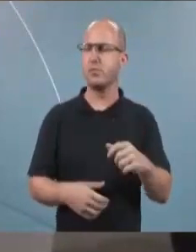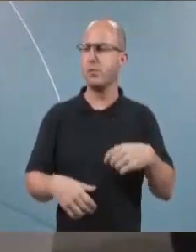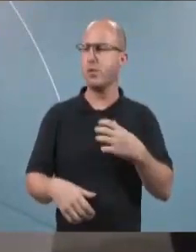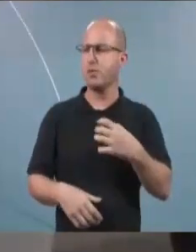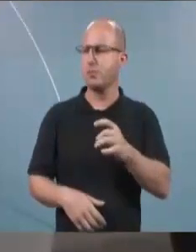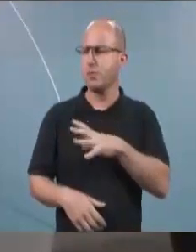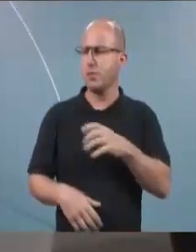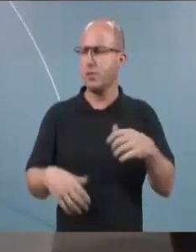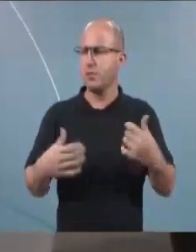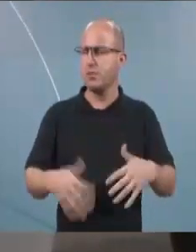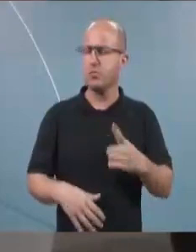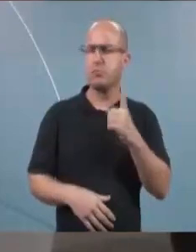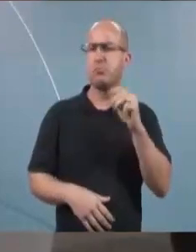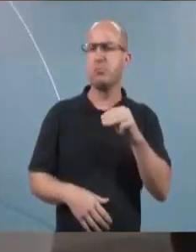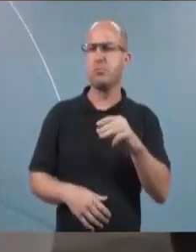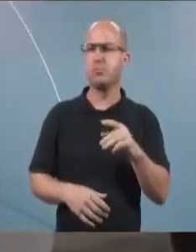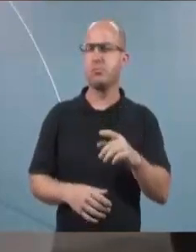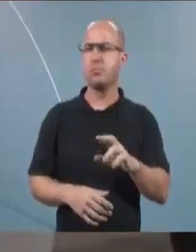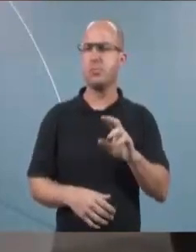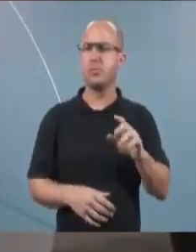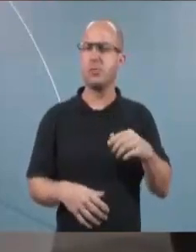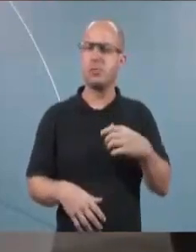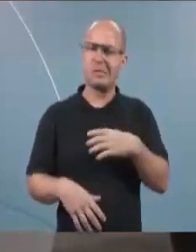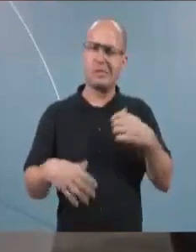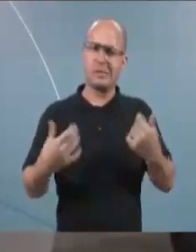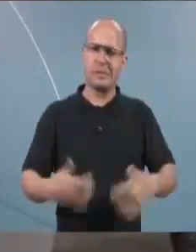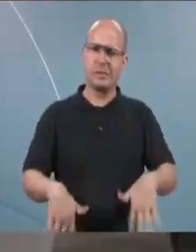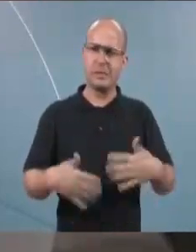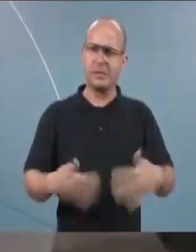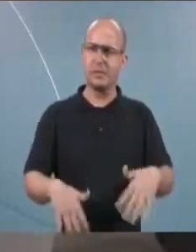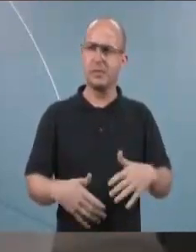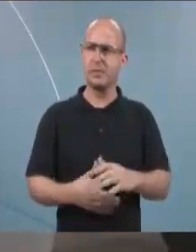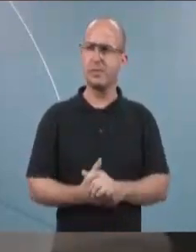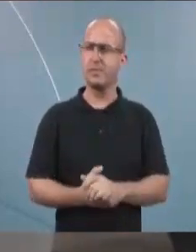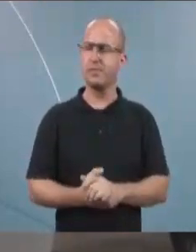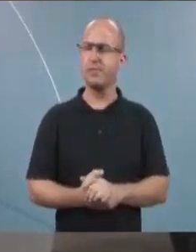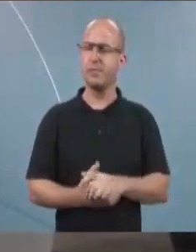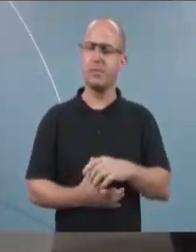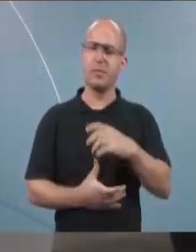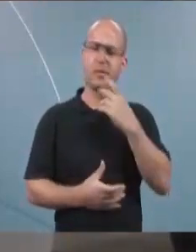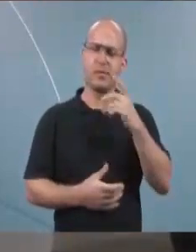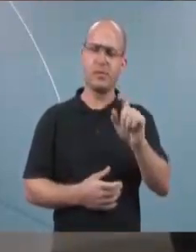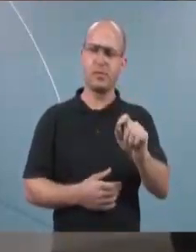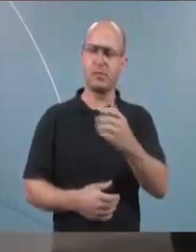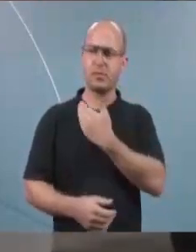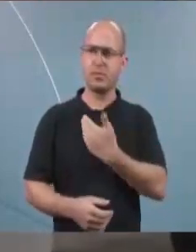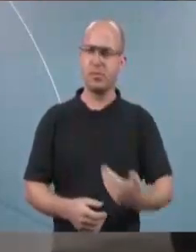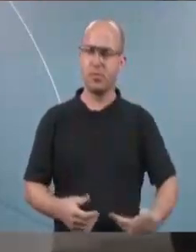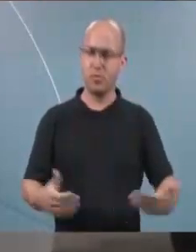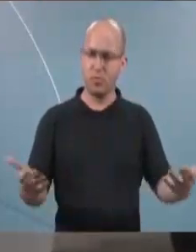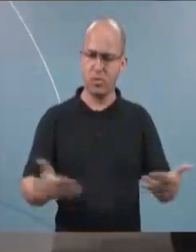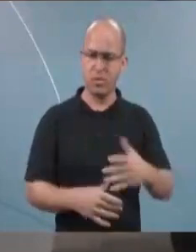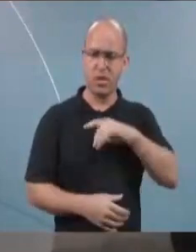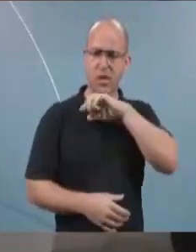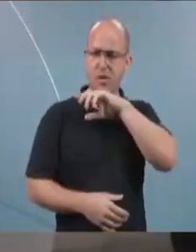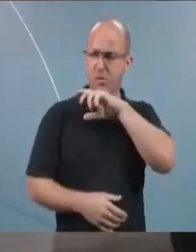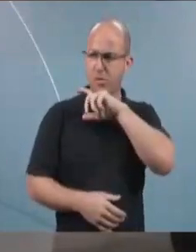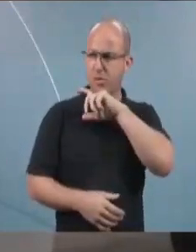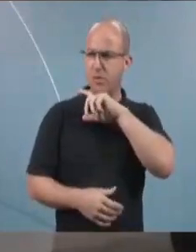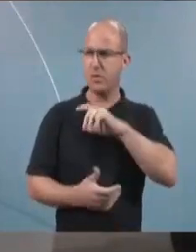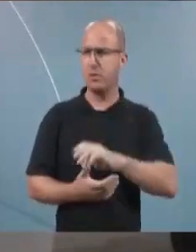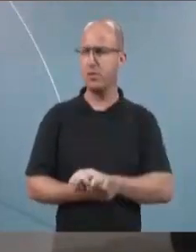umum mais or ele argumenta que o governo atual é